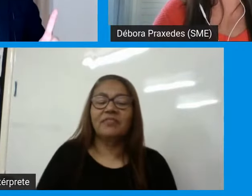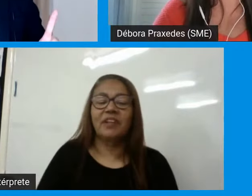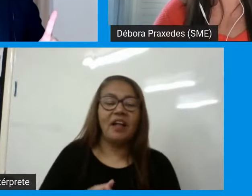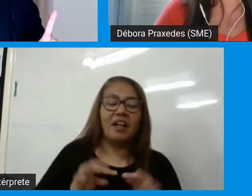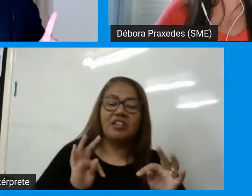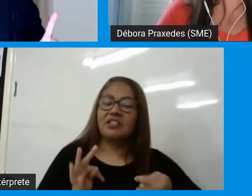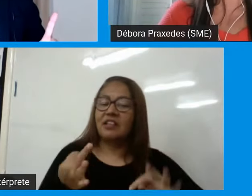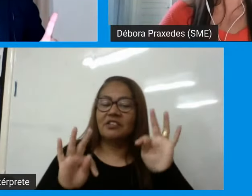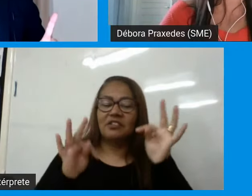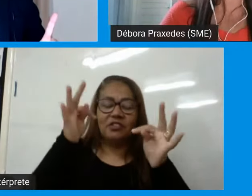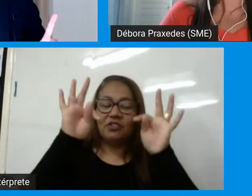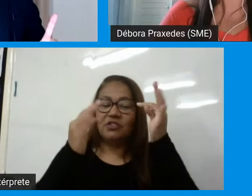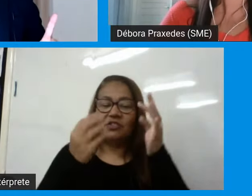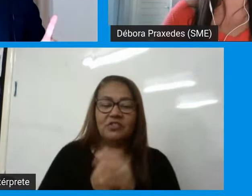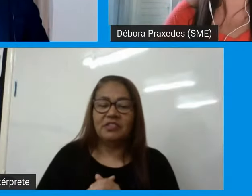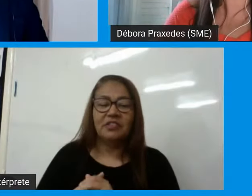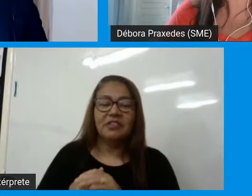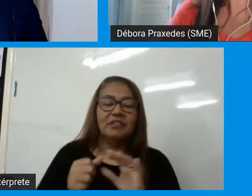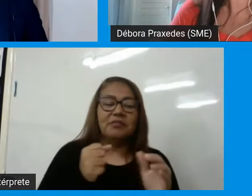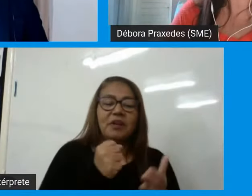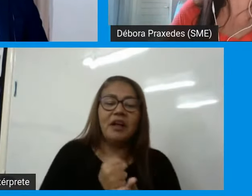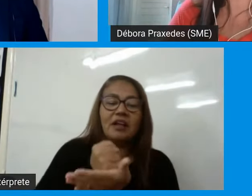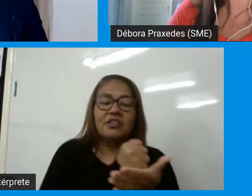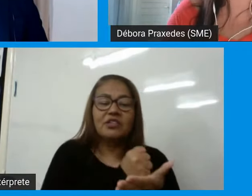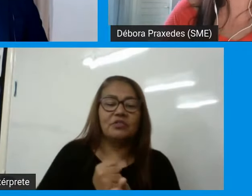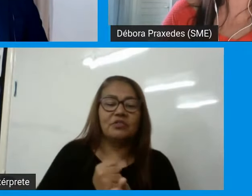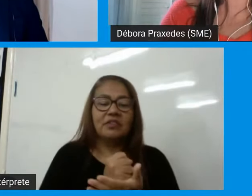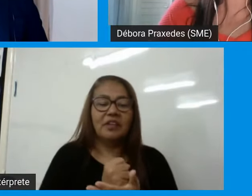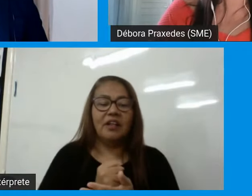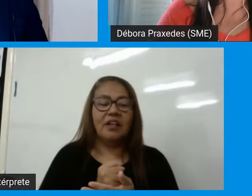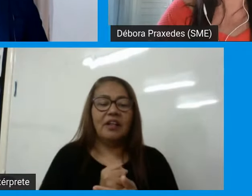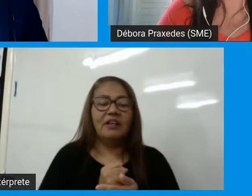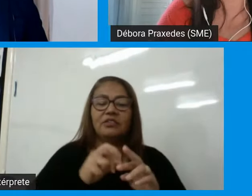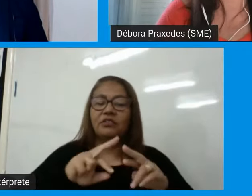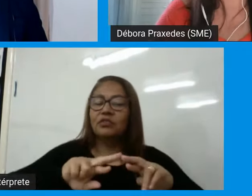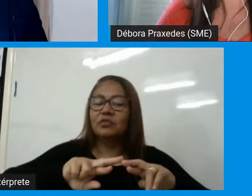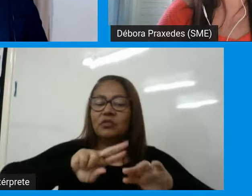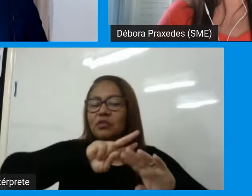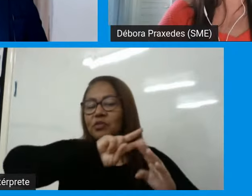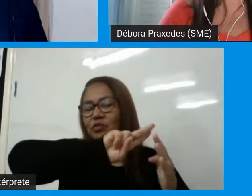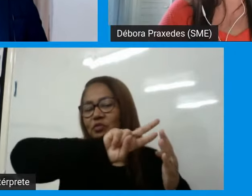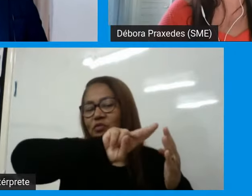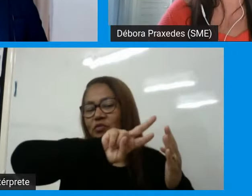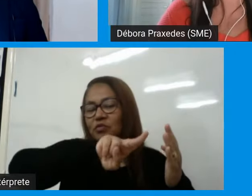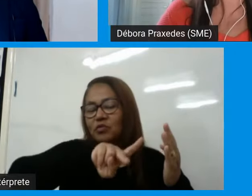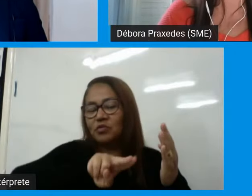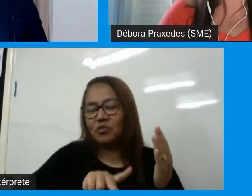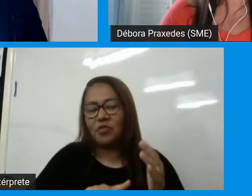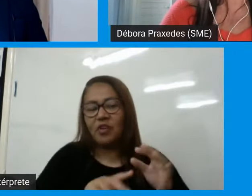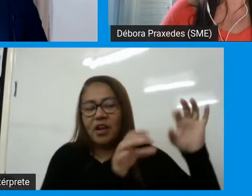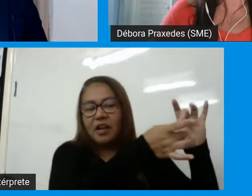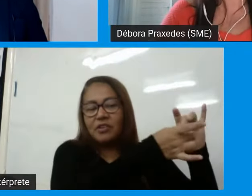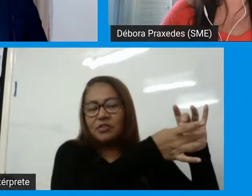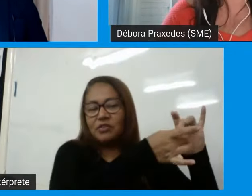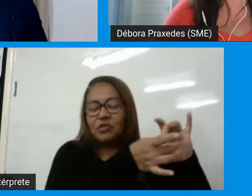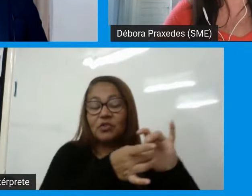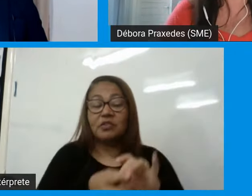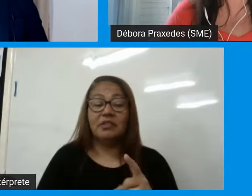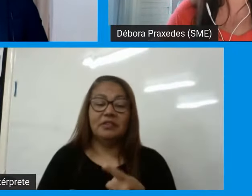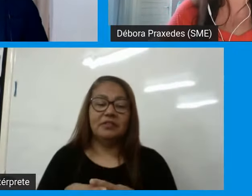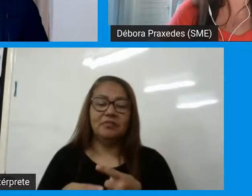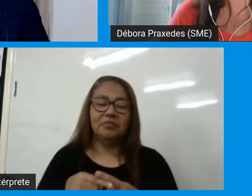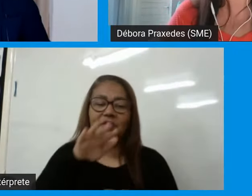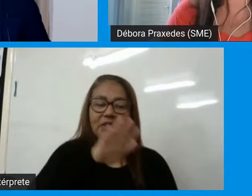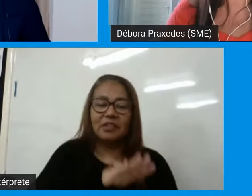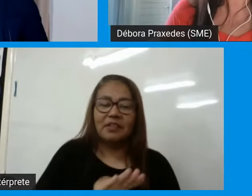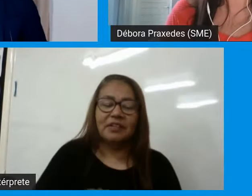contexto, né? Eu sei que o quanto é difícil trabalhar com esse segmento, por serem crianças muito pequenas, né? E que tem uma